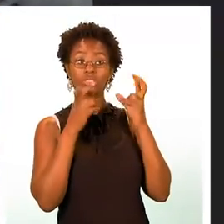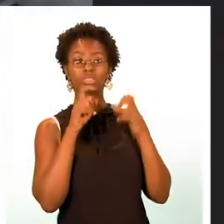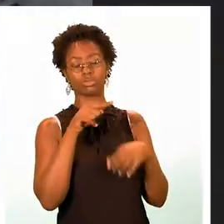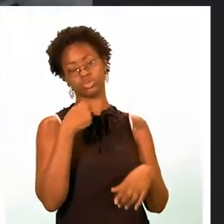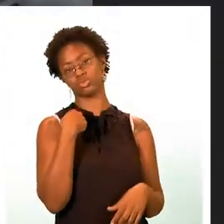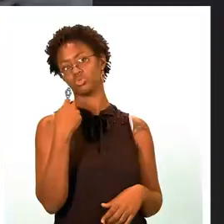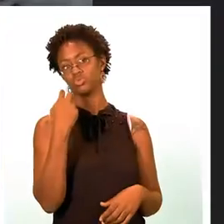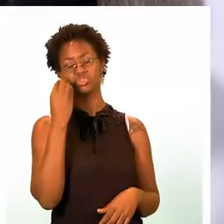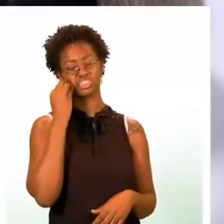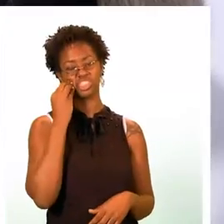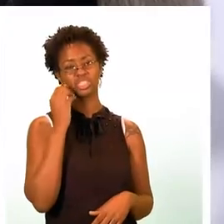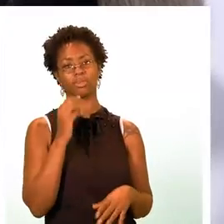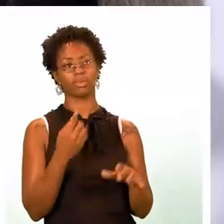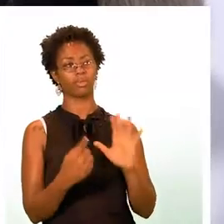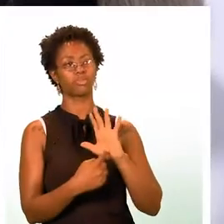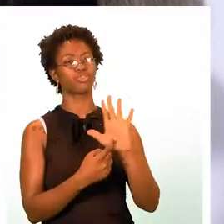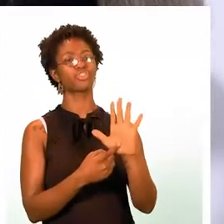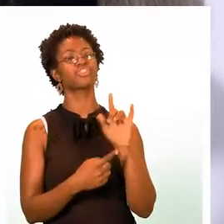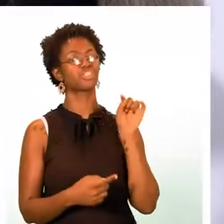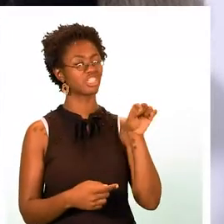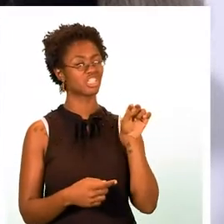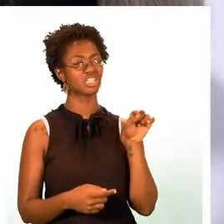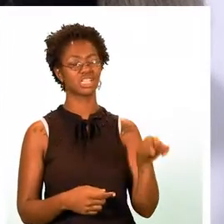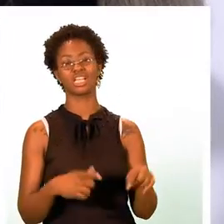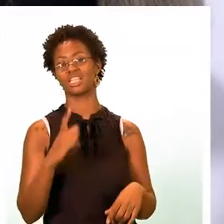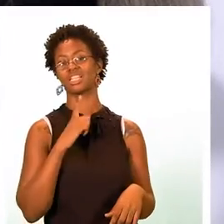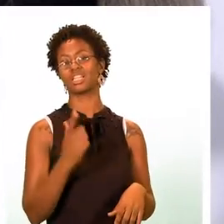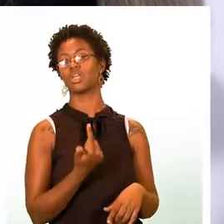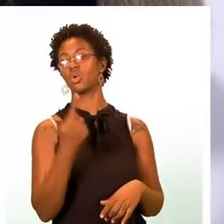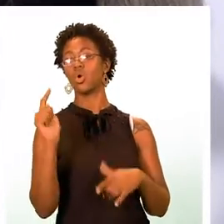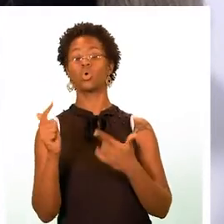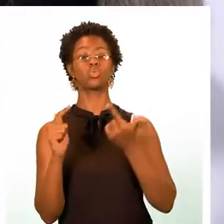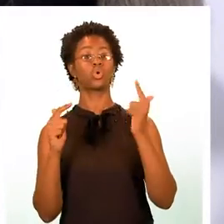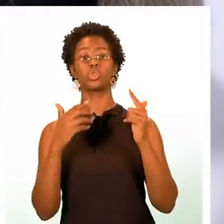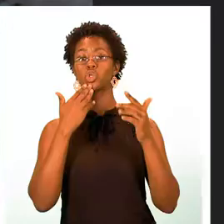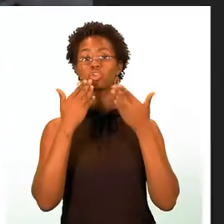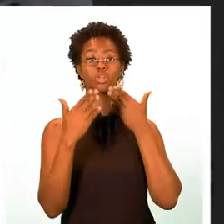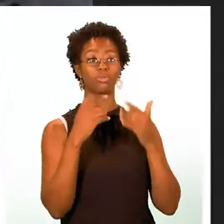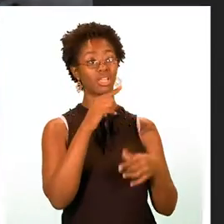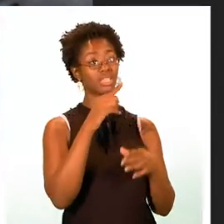só, aqui eu vou tentar colocar aqui para vocês. Olha só, e você ainda tem